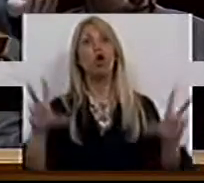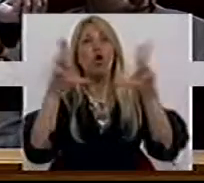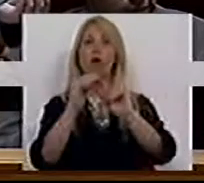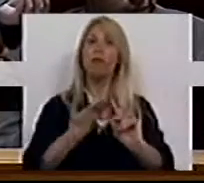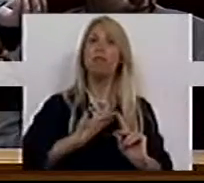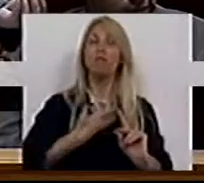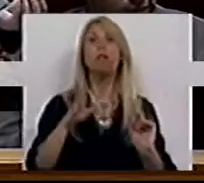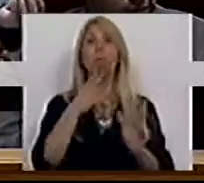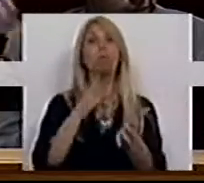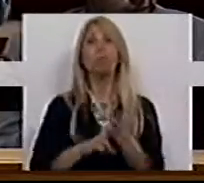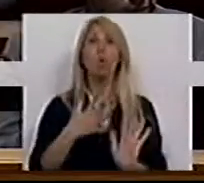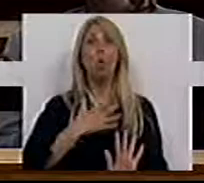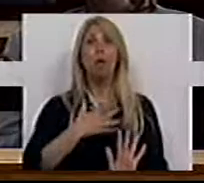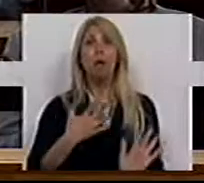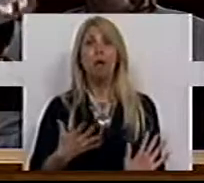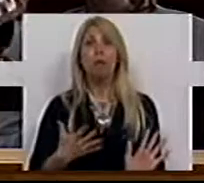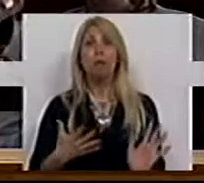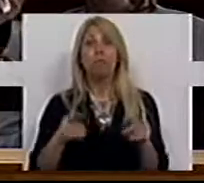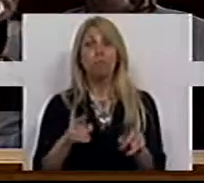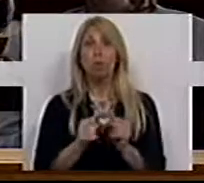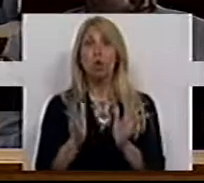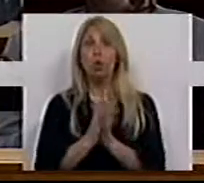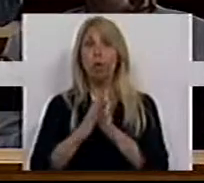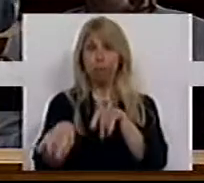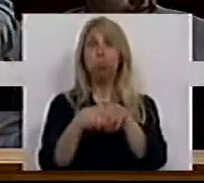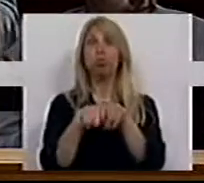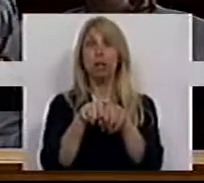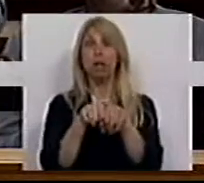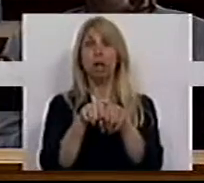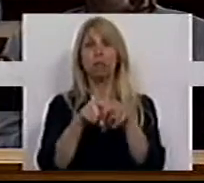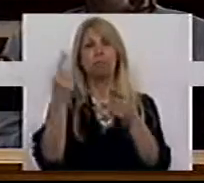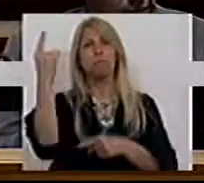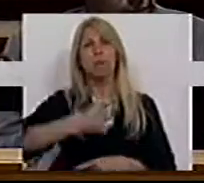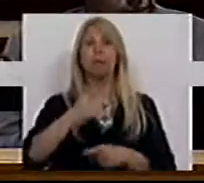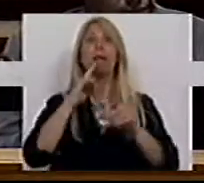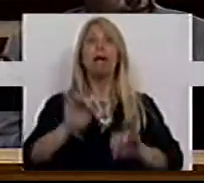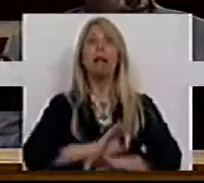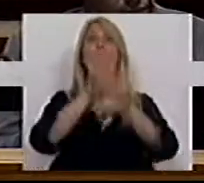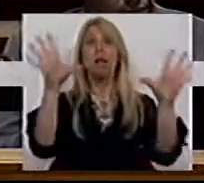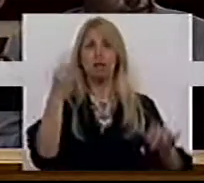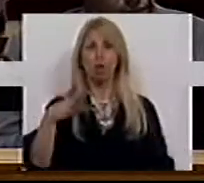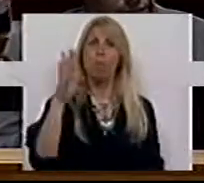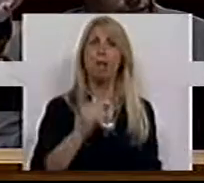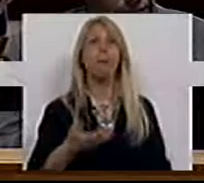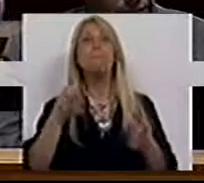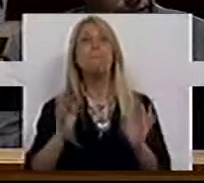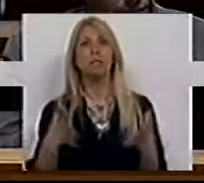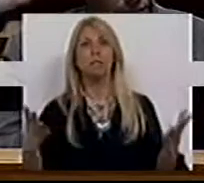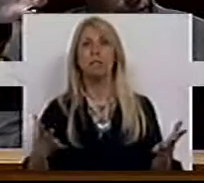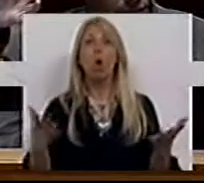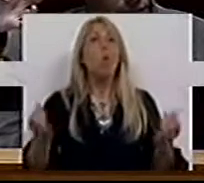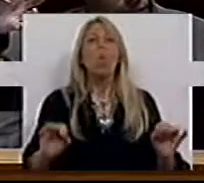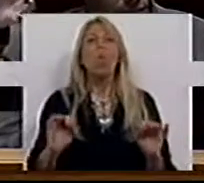quer reestruturar a dívida. Toda esta política exige clareza da parte do PS. Não há uma